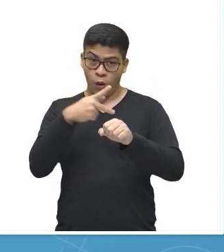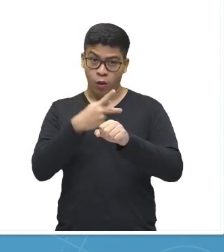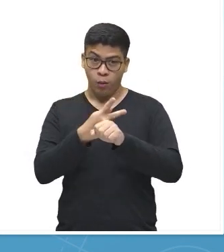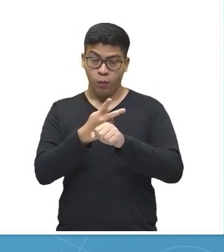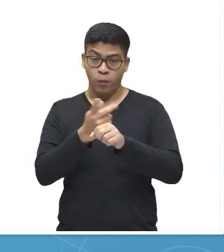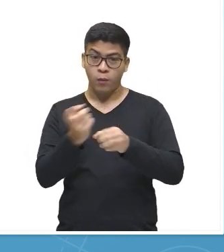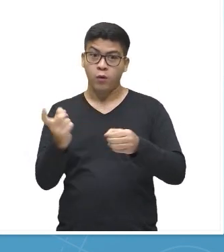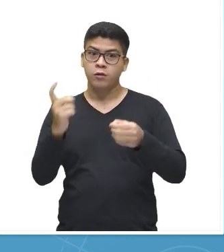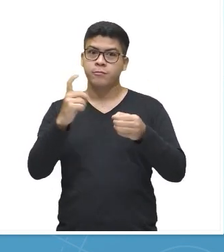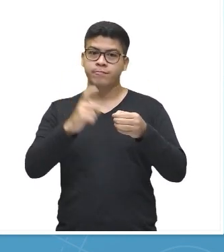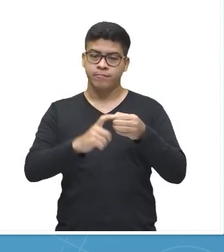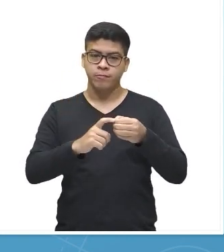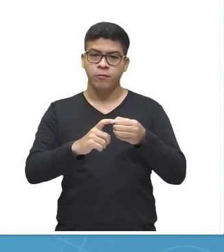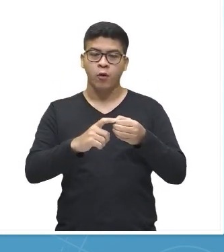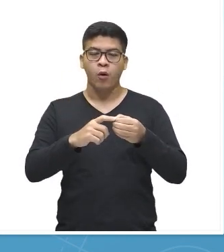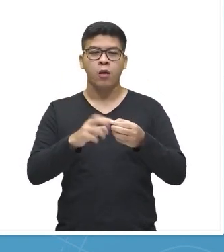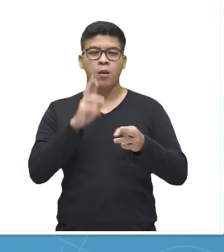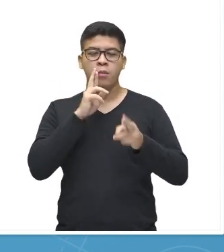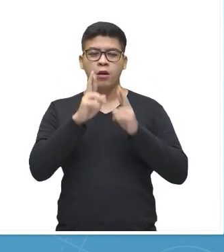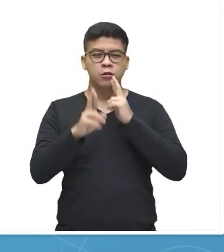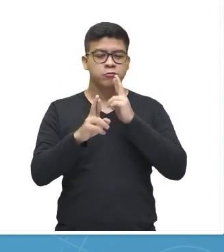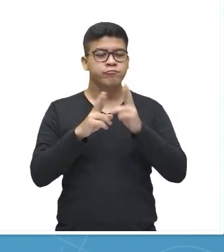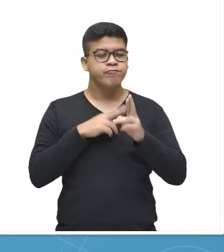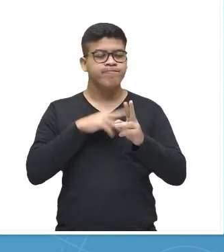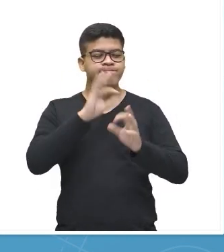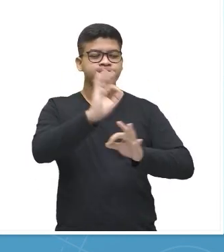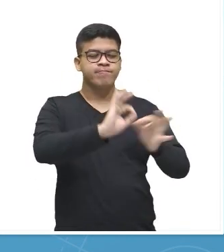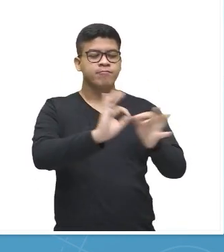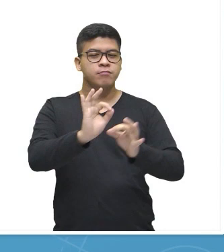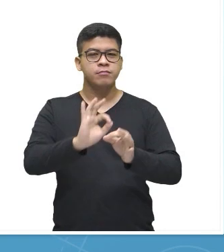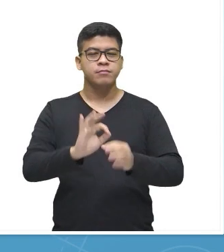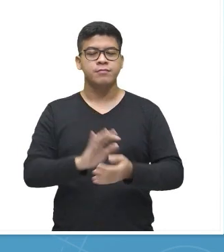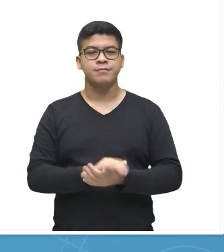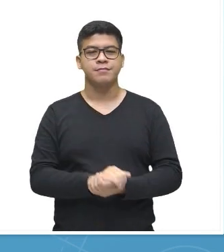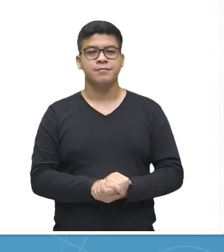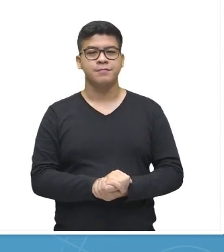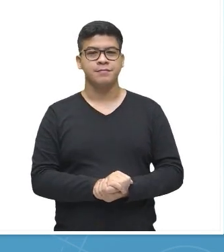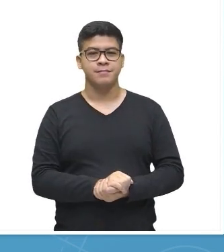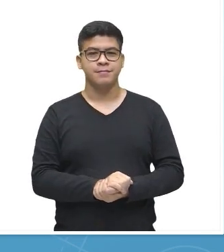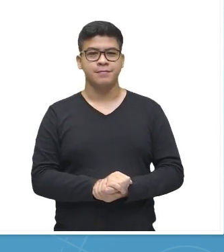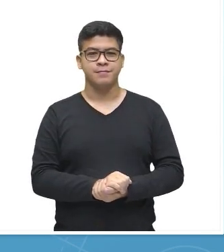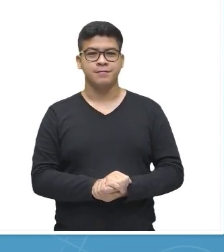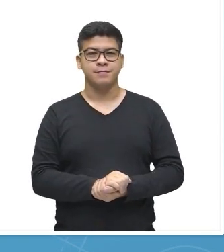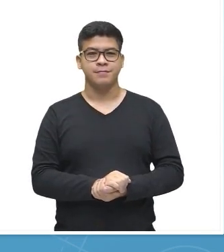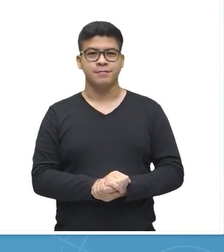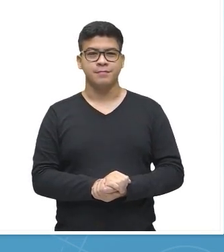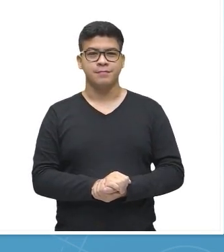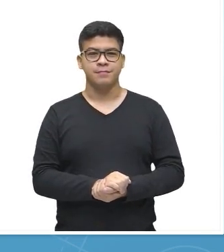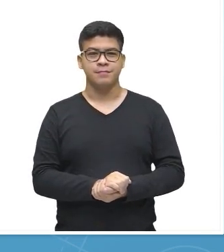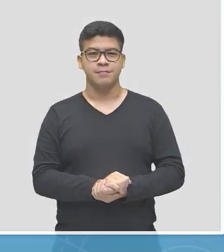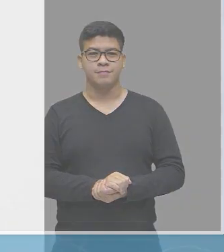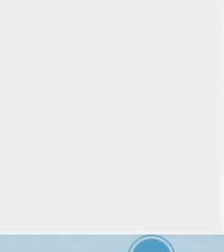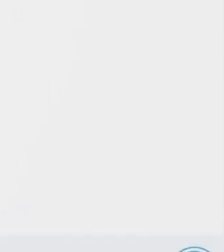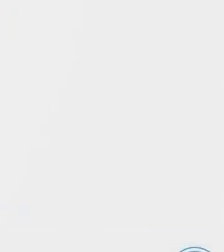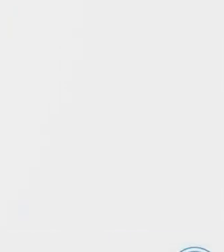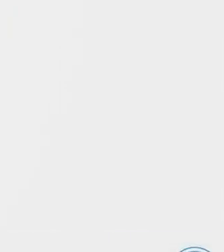ontem e vai acertar esta questão. Bom trabalho, daqui a pouco voltamos.